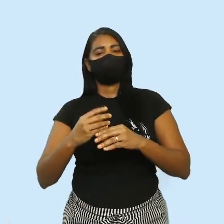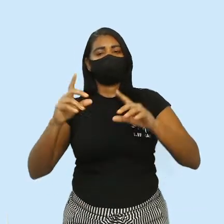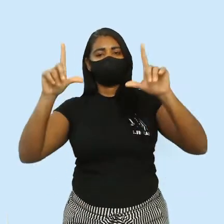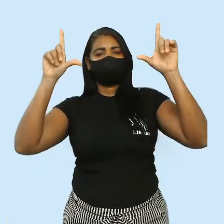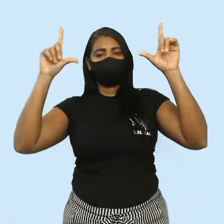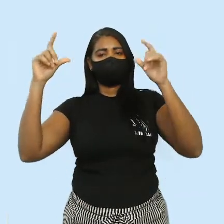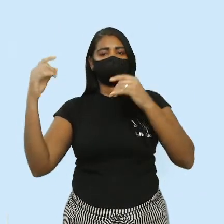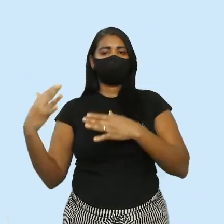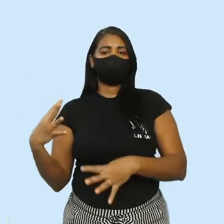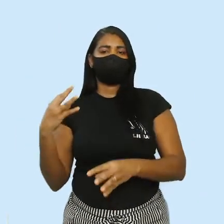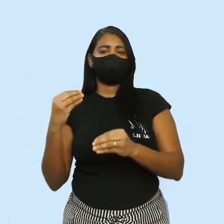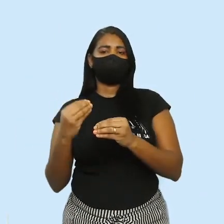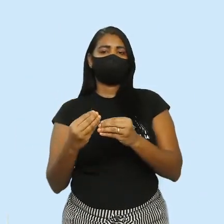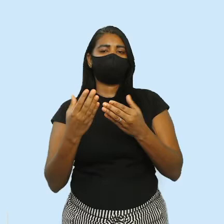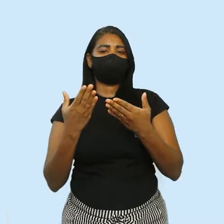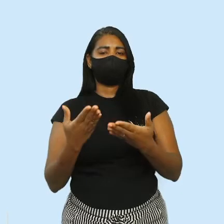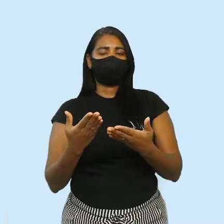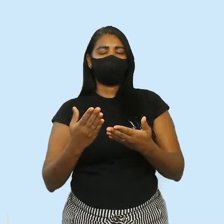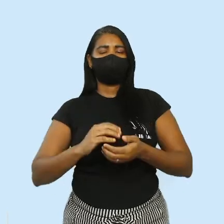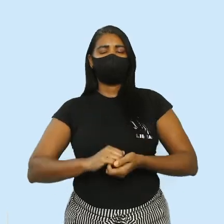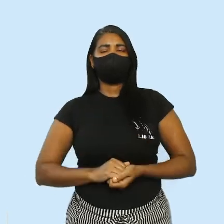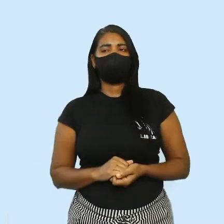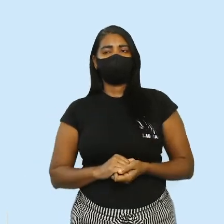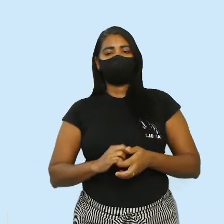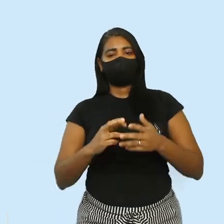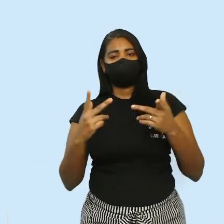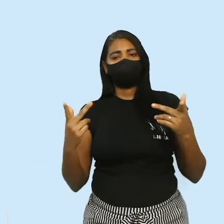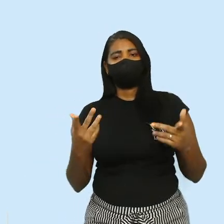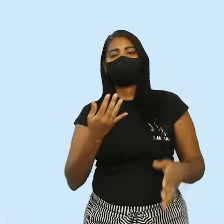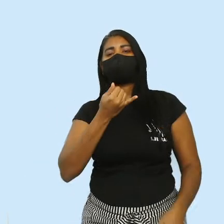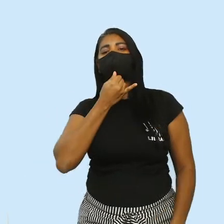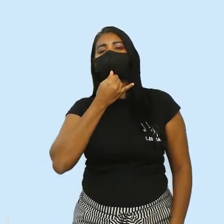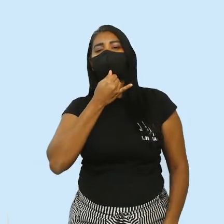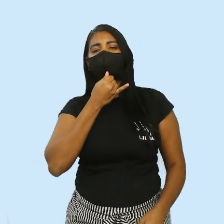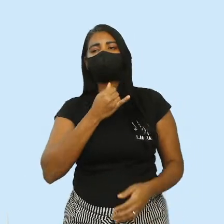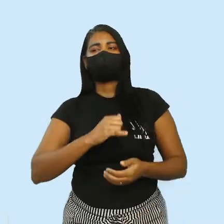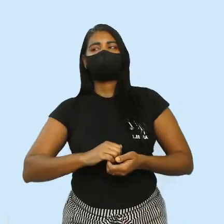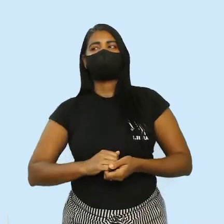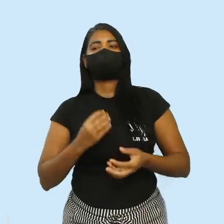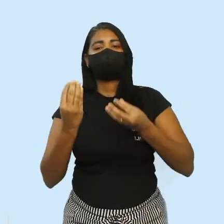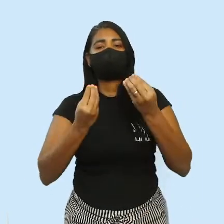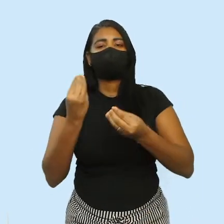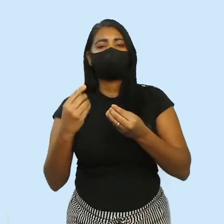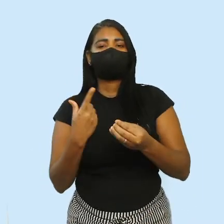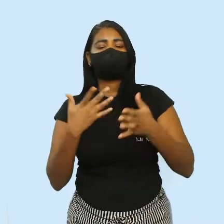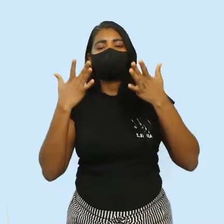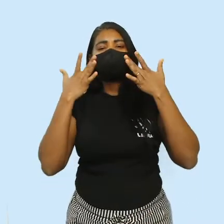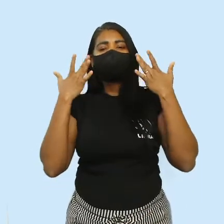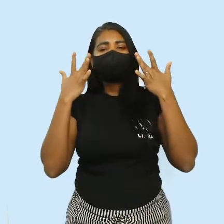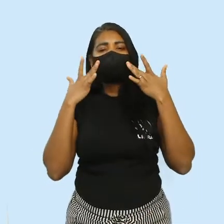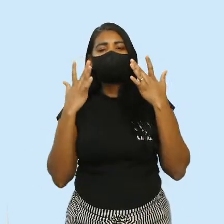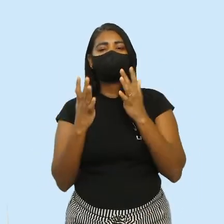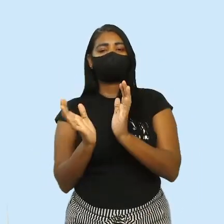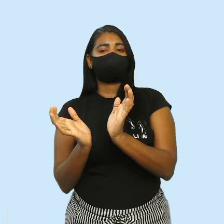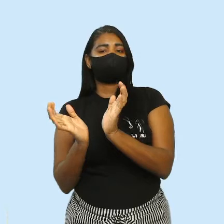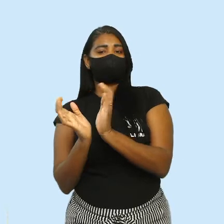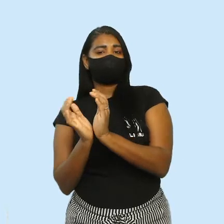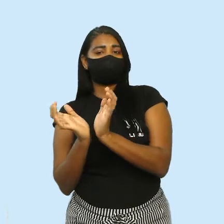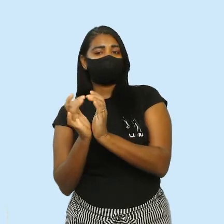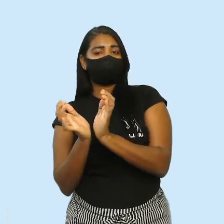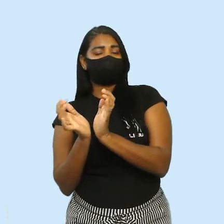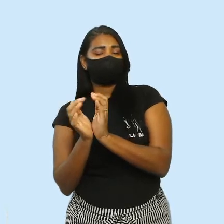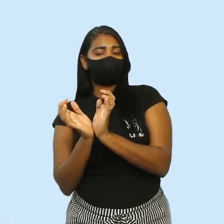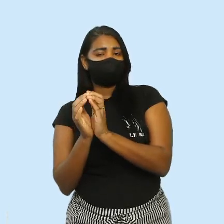slide, a gente vai ver também alguns exemplos de como o nosso teatro aqui em Pernambuco